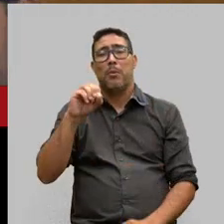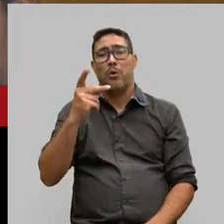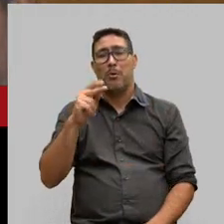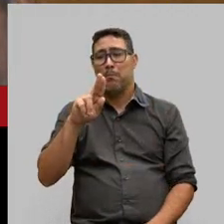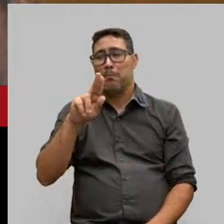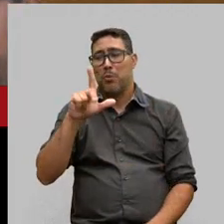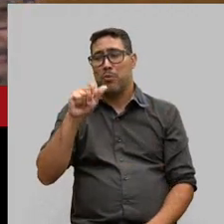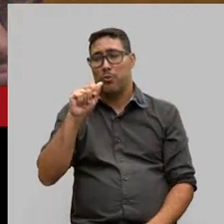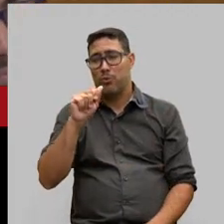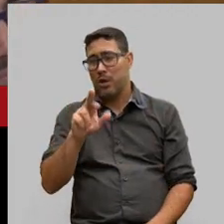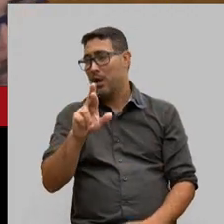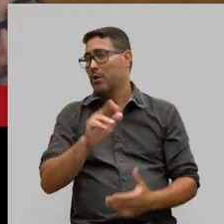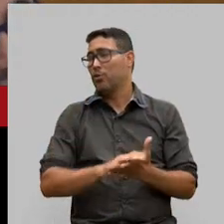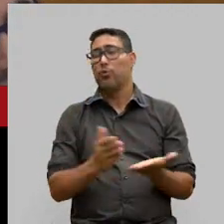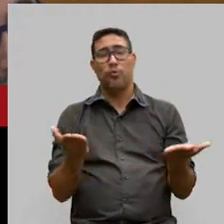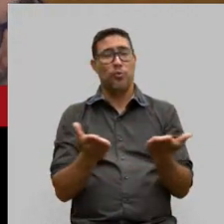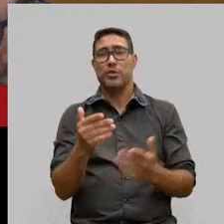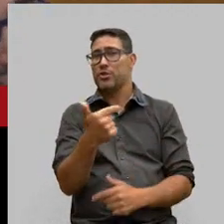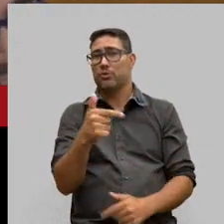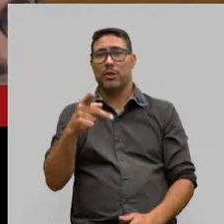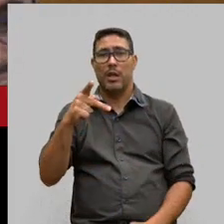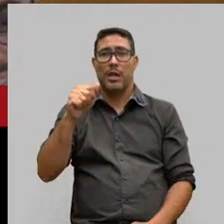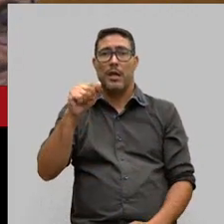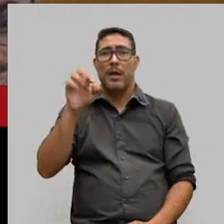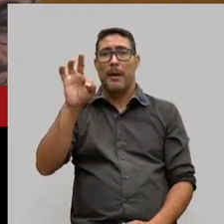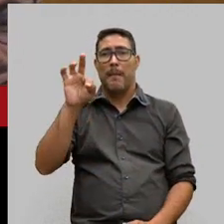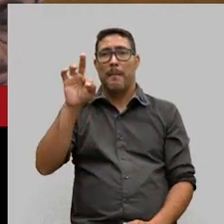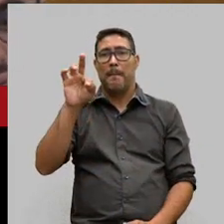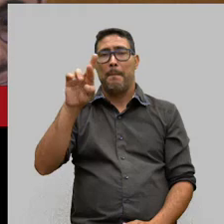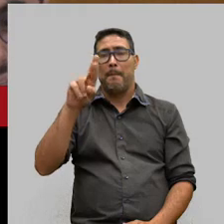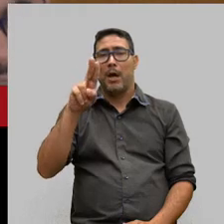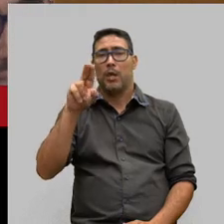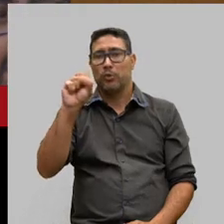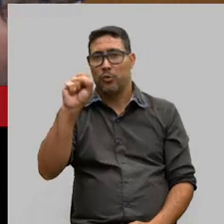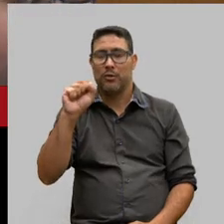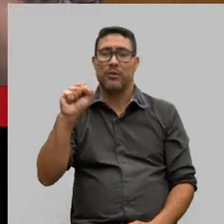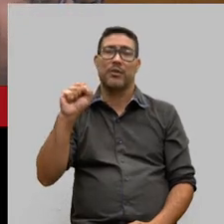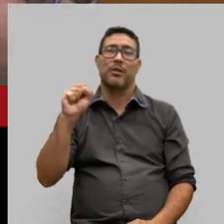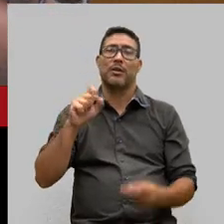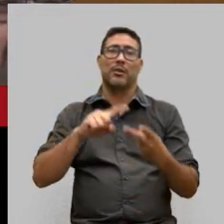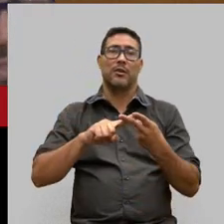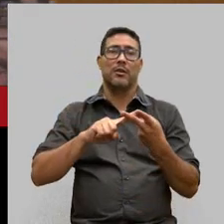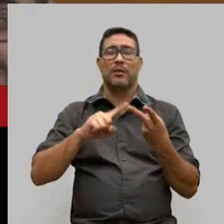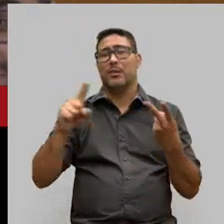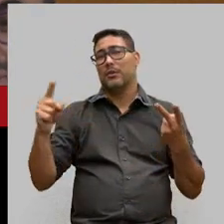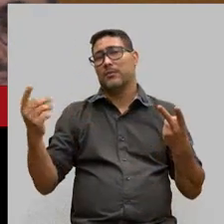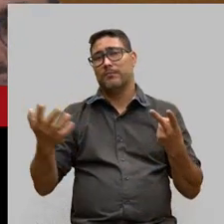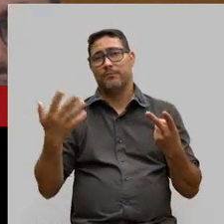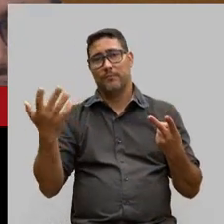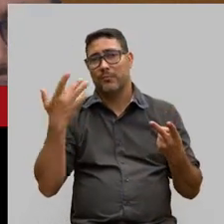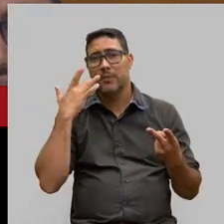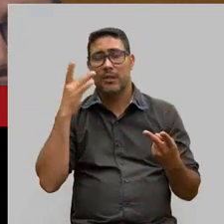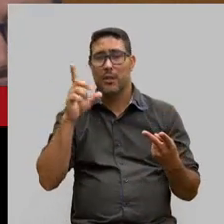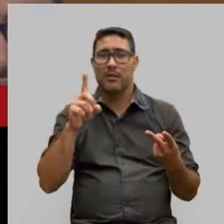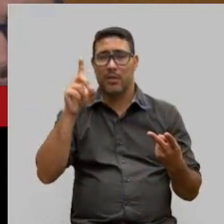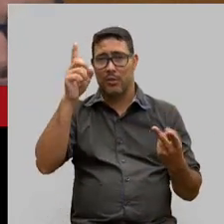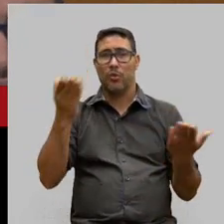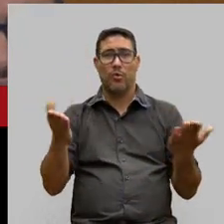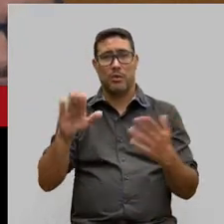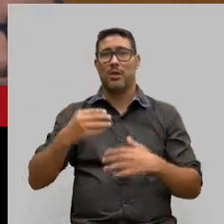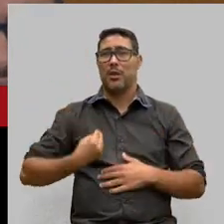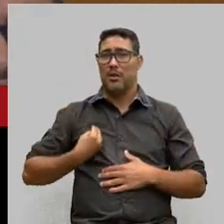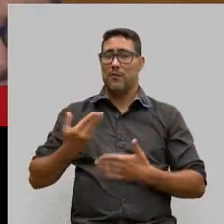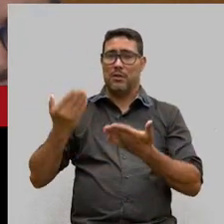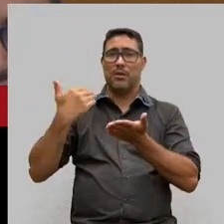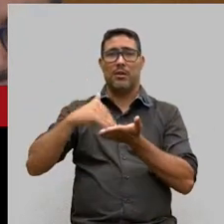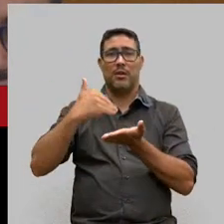um Patrus Ananias que é sensível às causas né André que Então graças a Deus tá onde deve est na